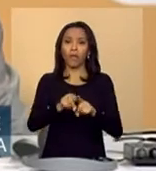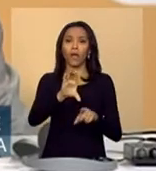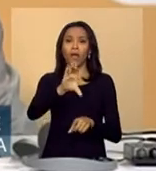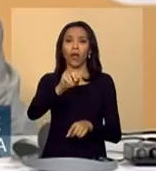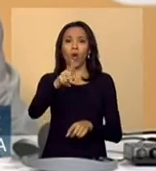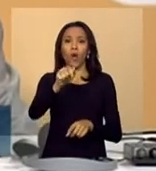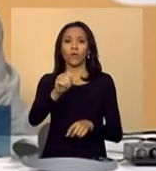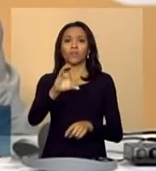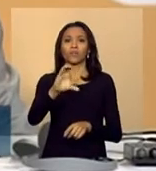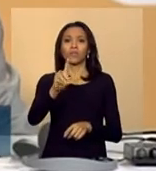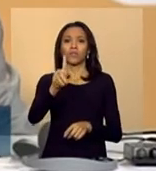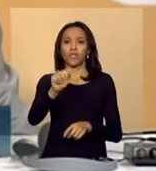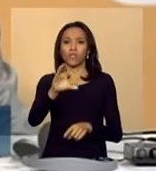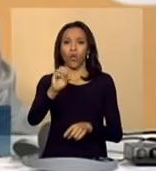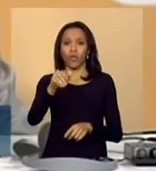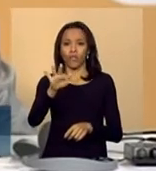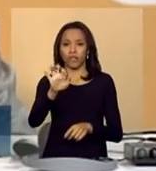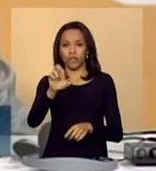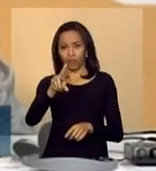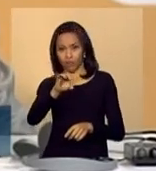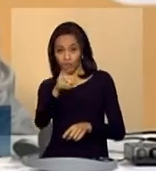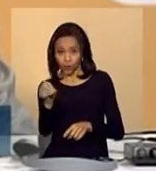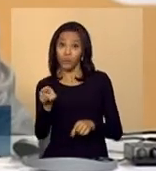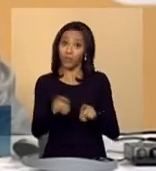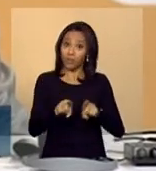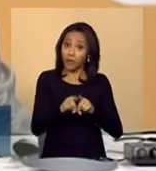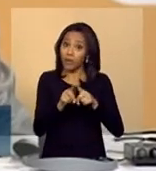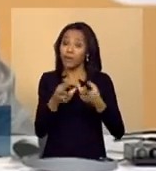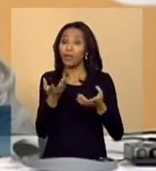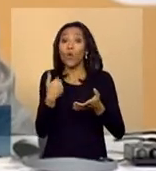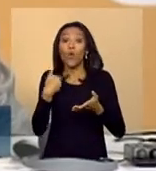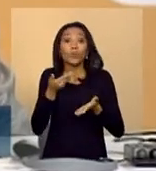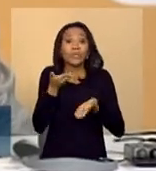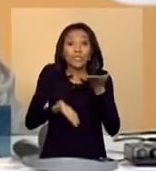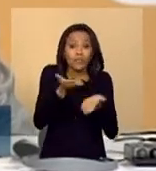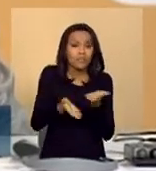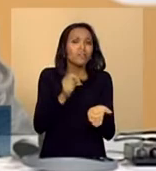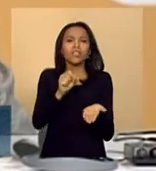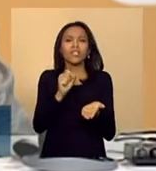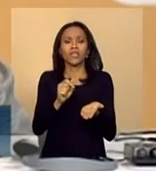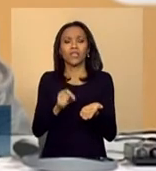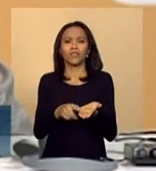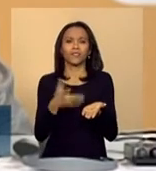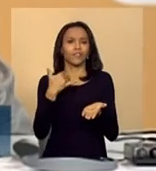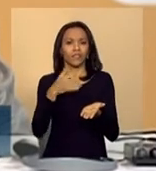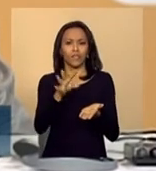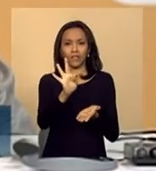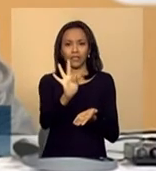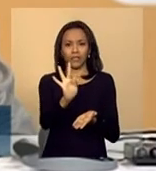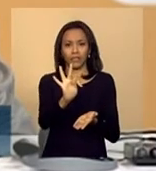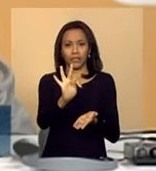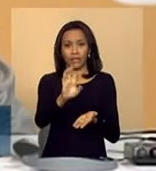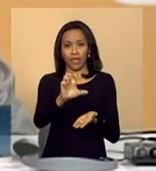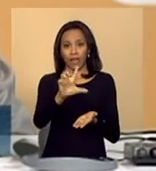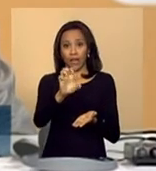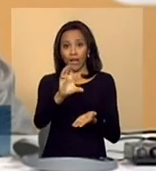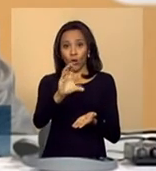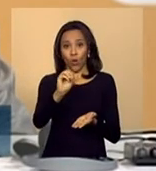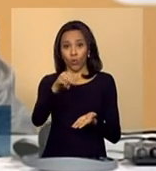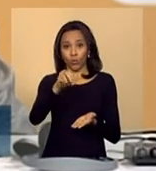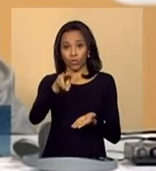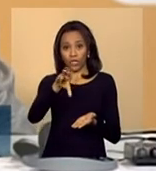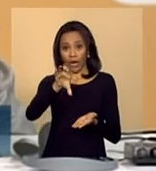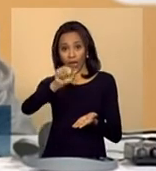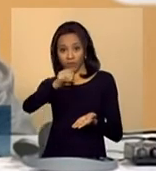investimento. E incluiu serviços de telecomunicações que não estavam previstos originalmente. Então, nós